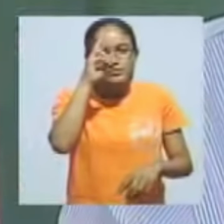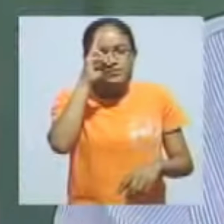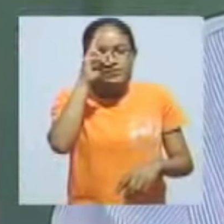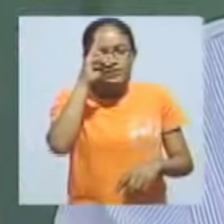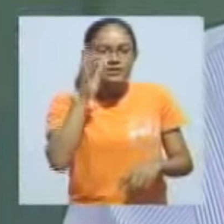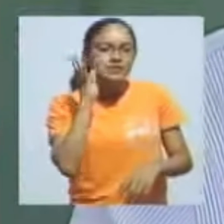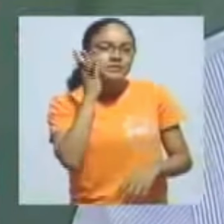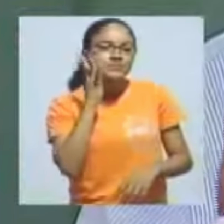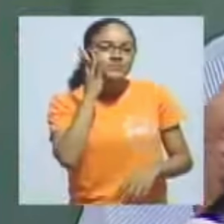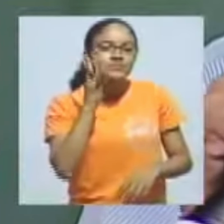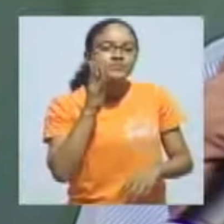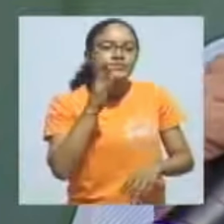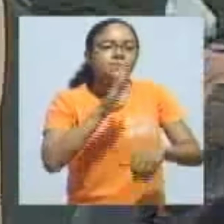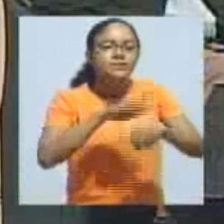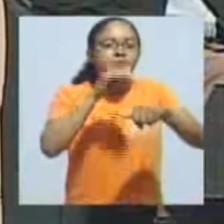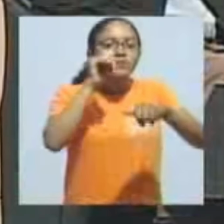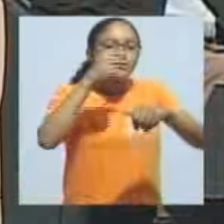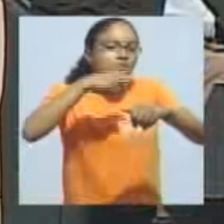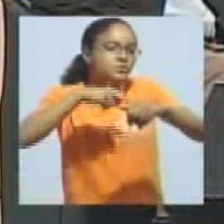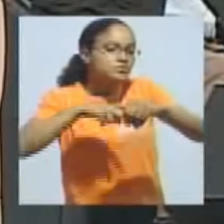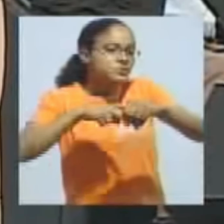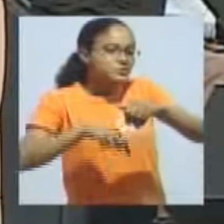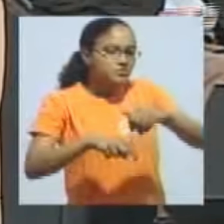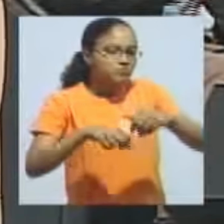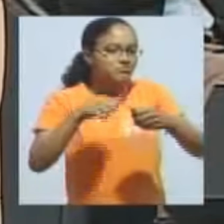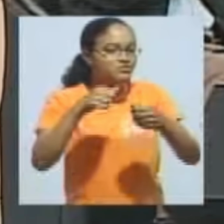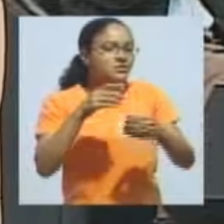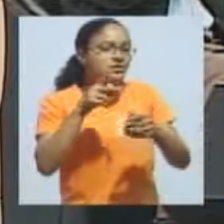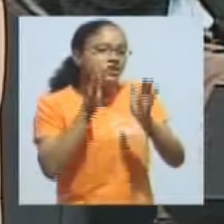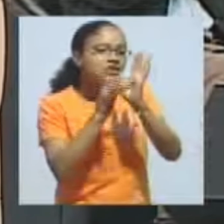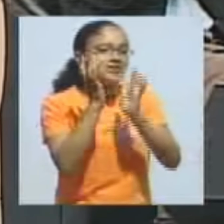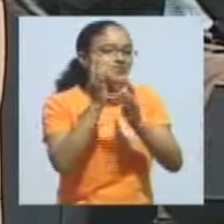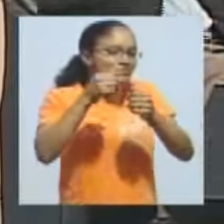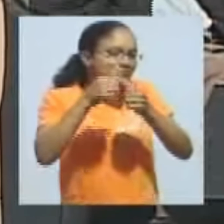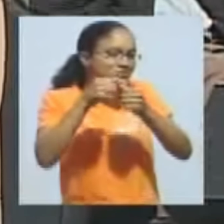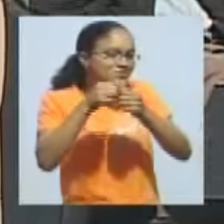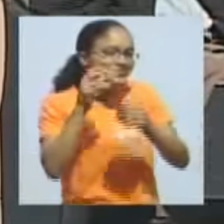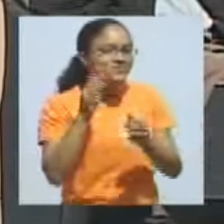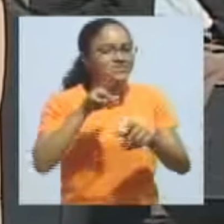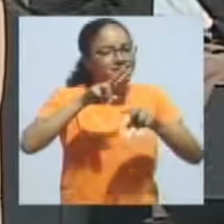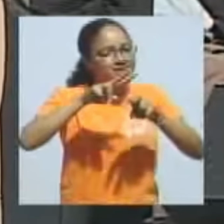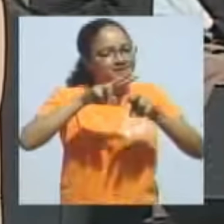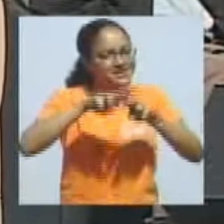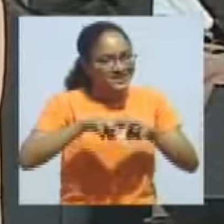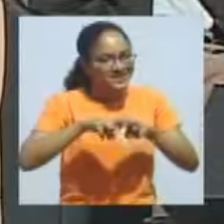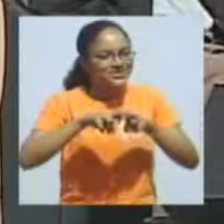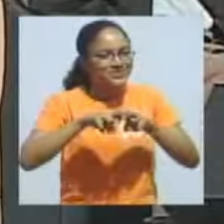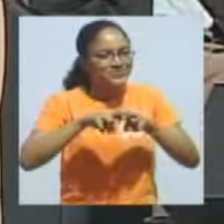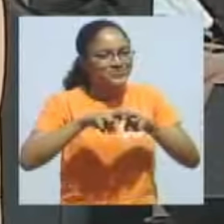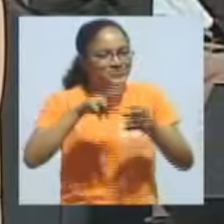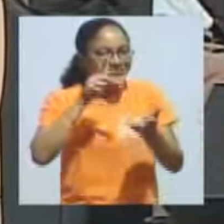e dos mais belos milagres de Jesus ele fez sentado, verdade, né?